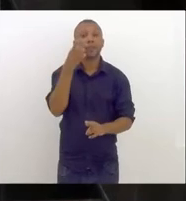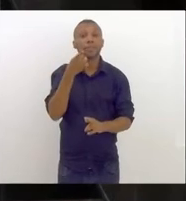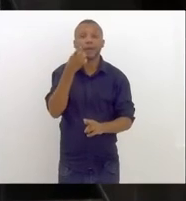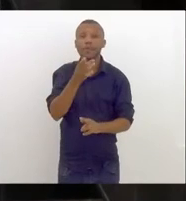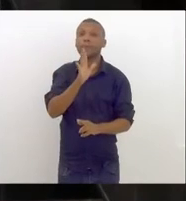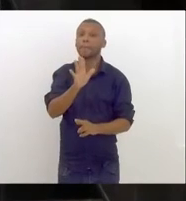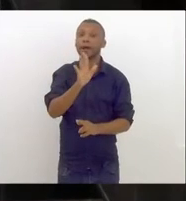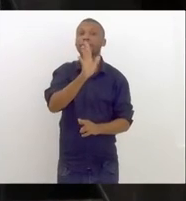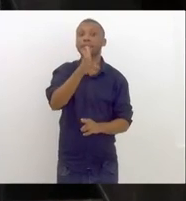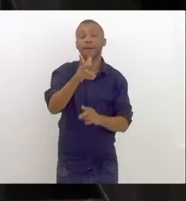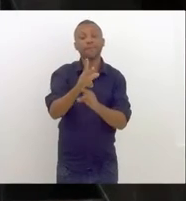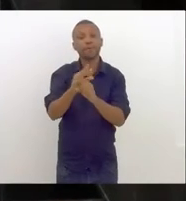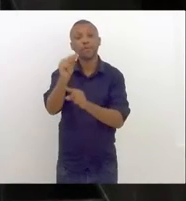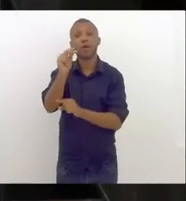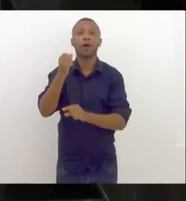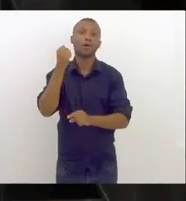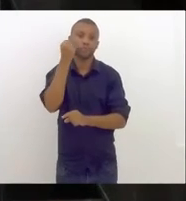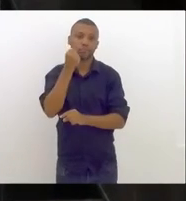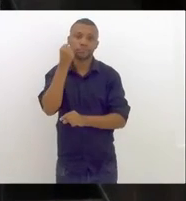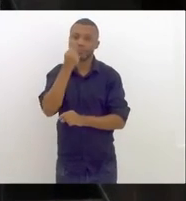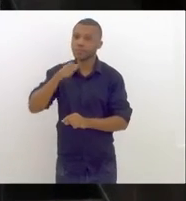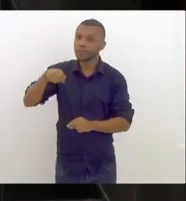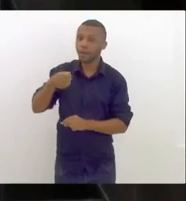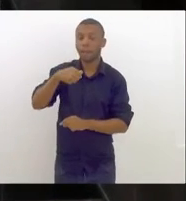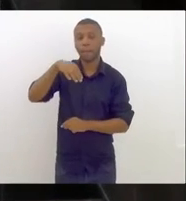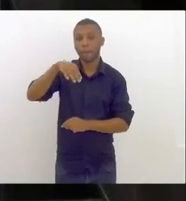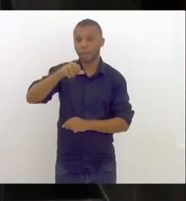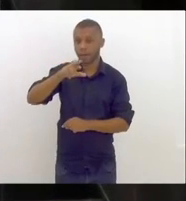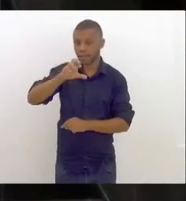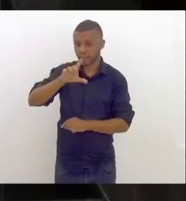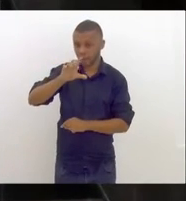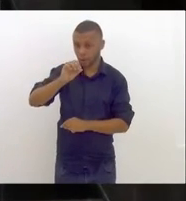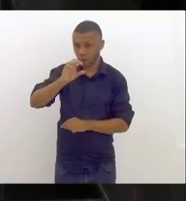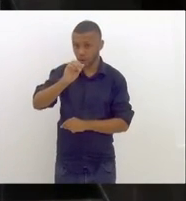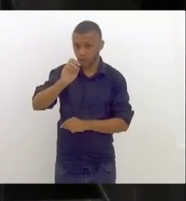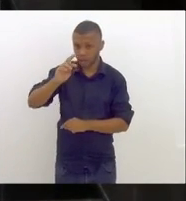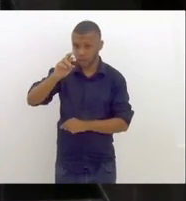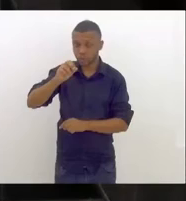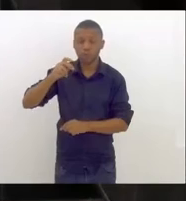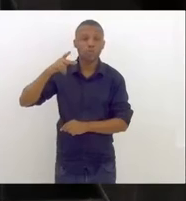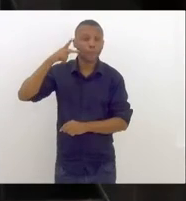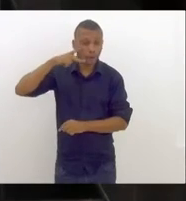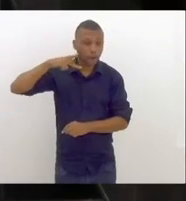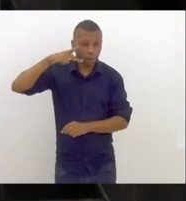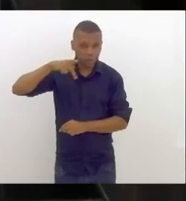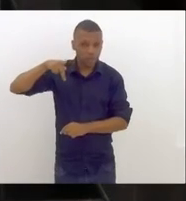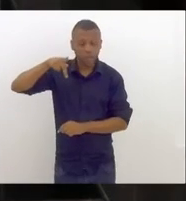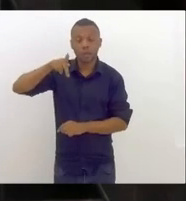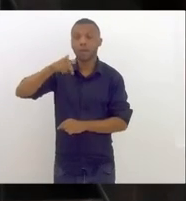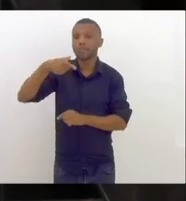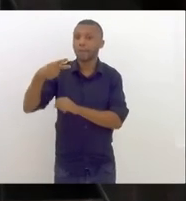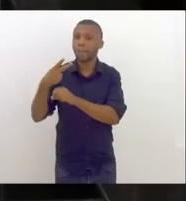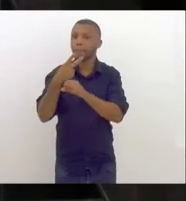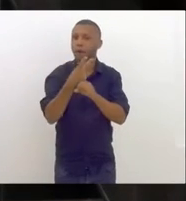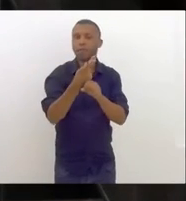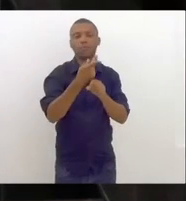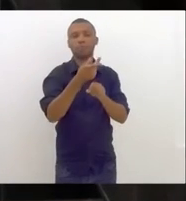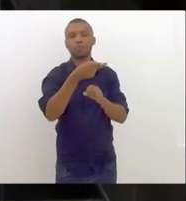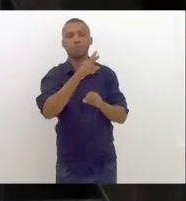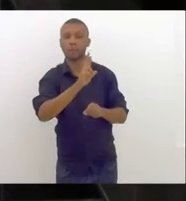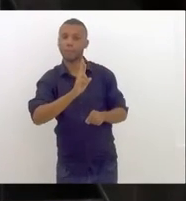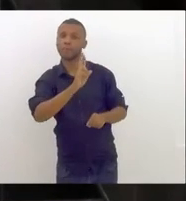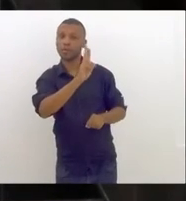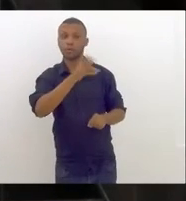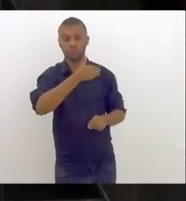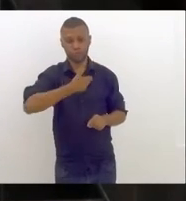foi deputado é Senador Marcelo Castro pelo Piauí que é o relator do orçamento no Congresso foi procurado por representante do governo eleito inclusive